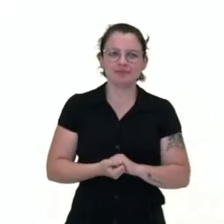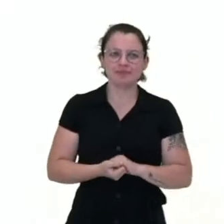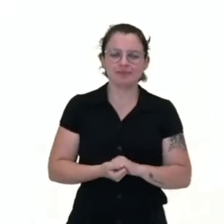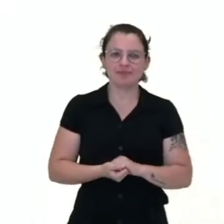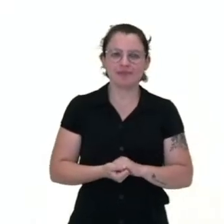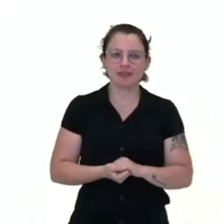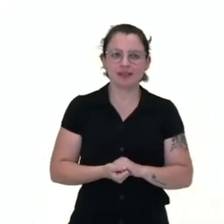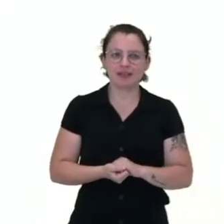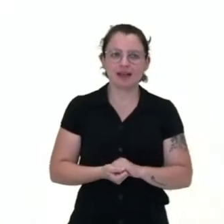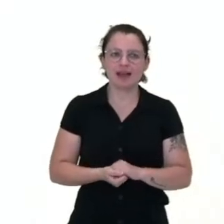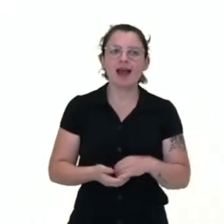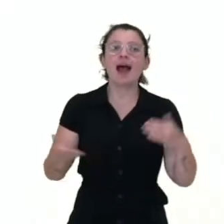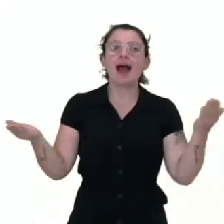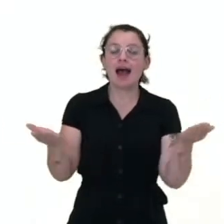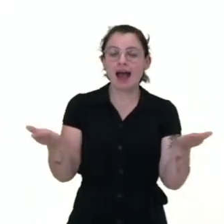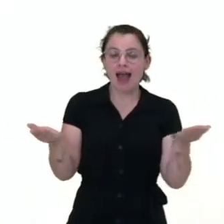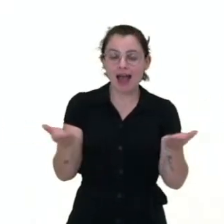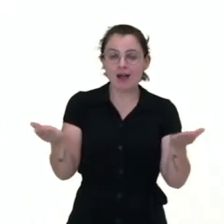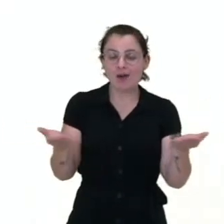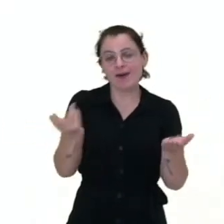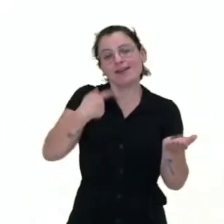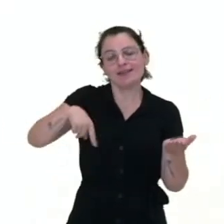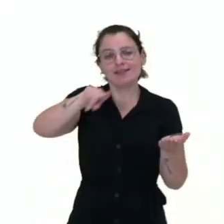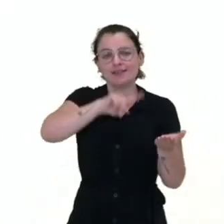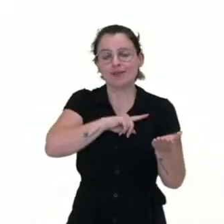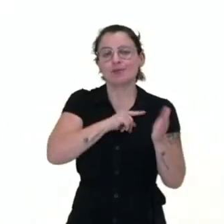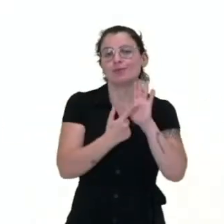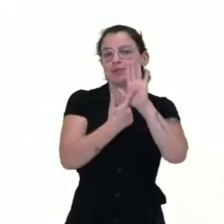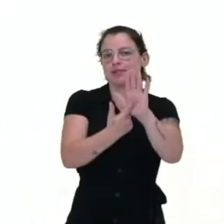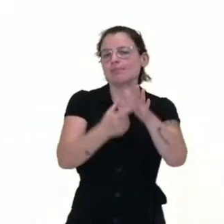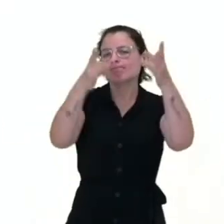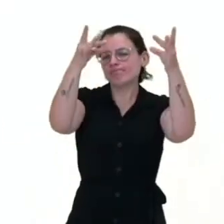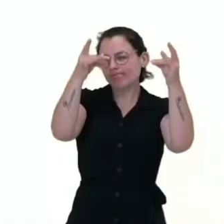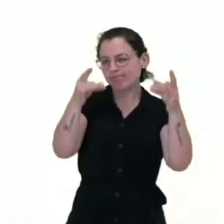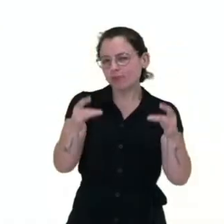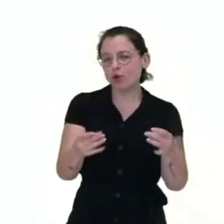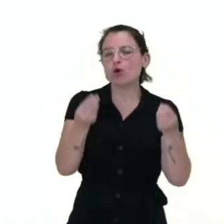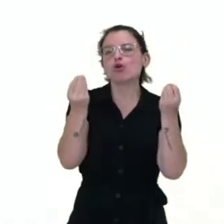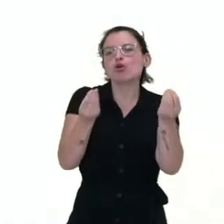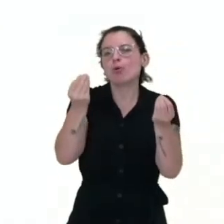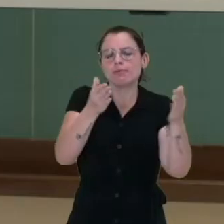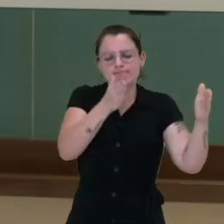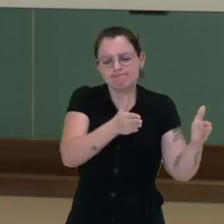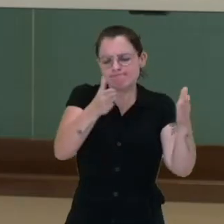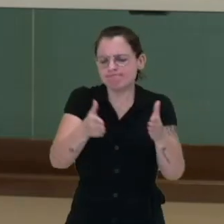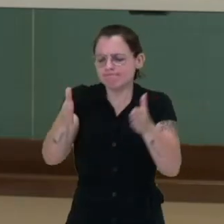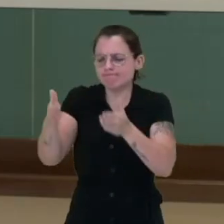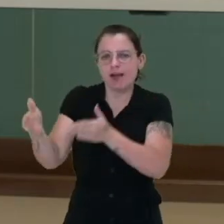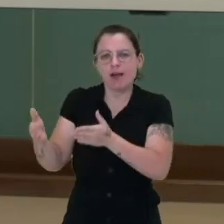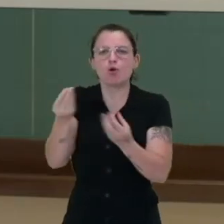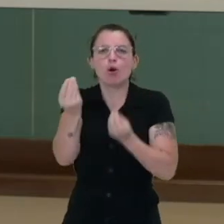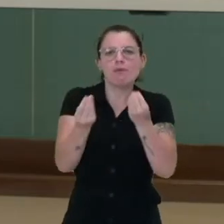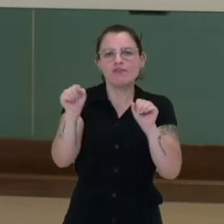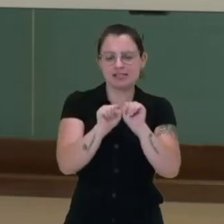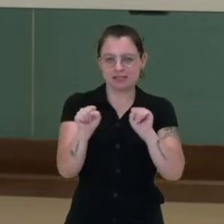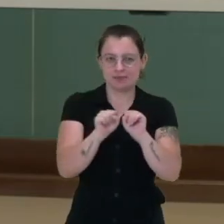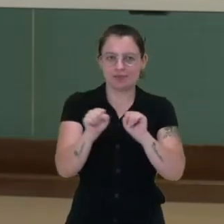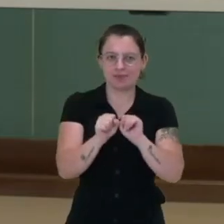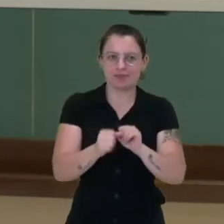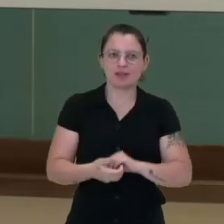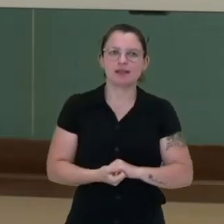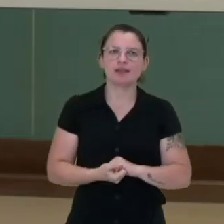nós temos o passo a passo de como acontece. Parece uma receita de bolo. Nós temos os ingredientes e